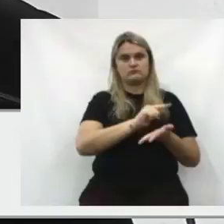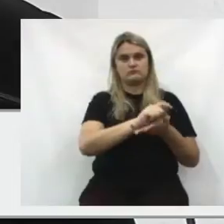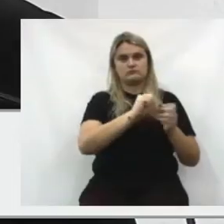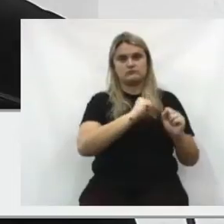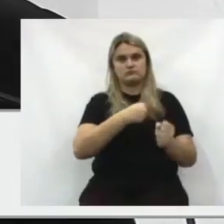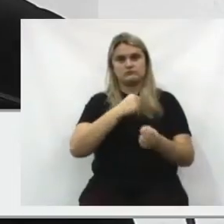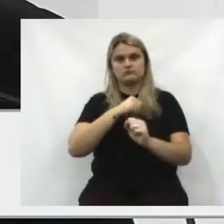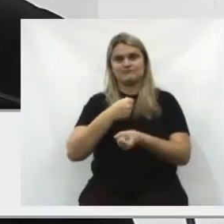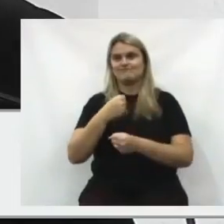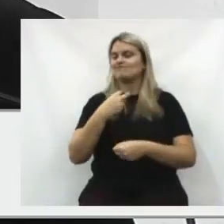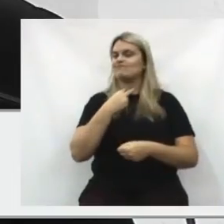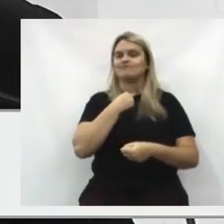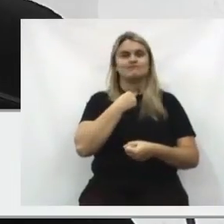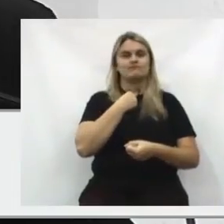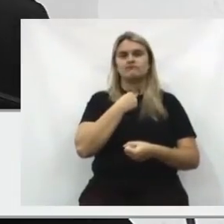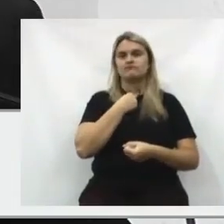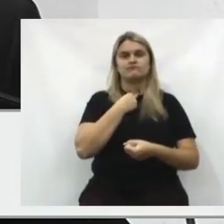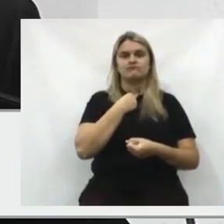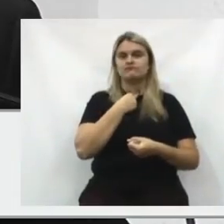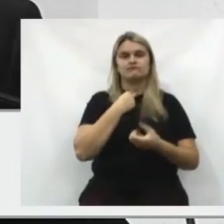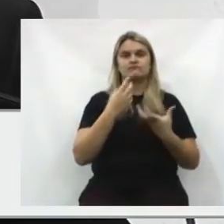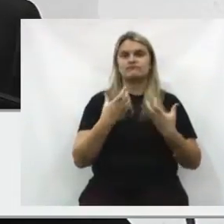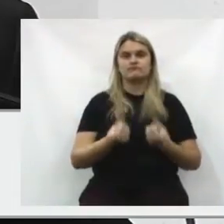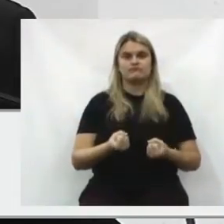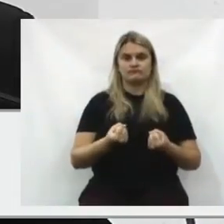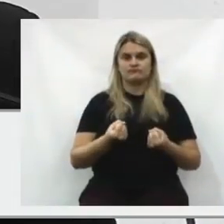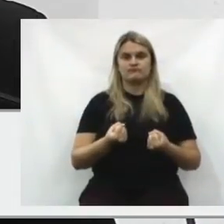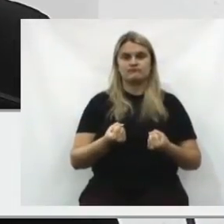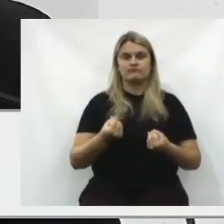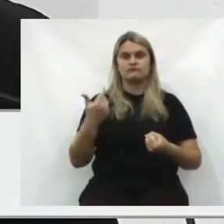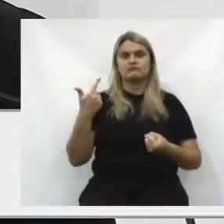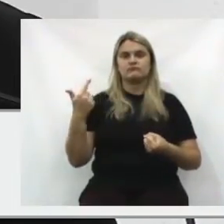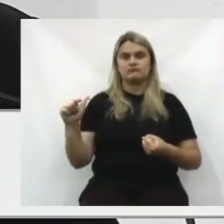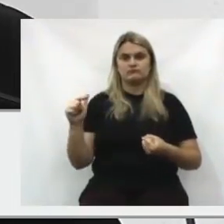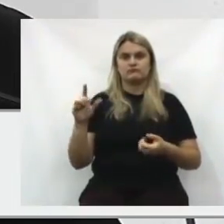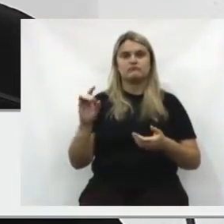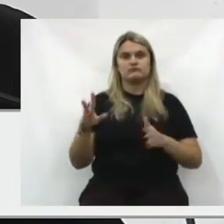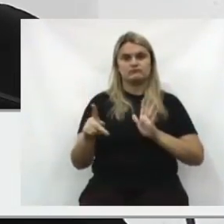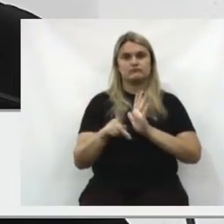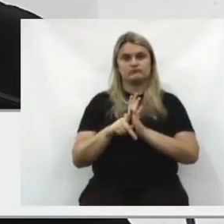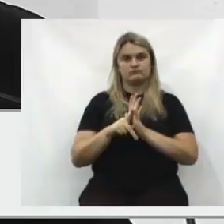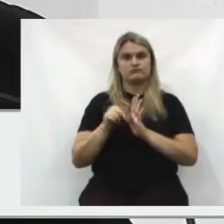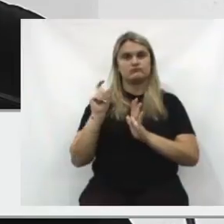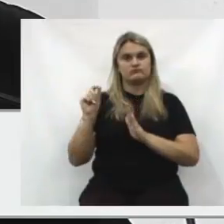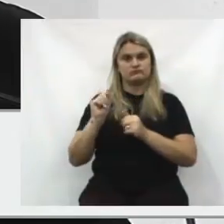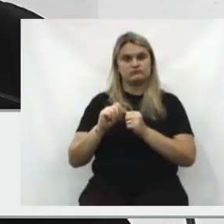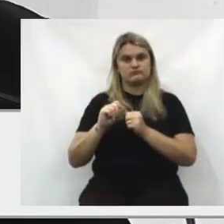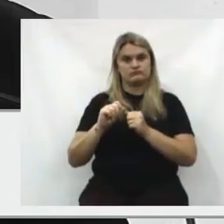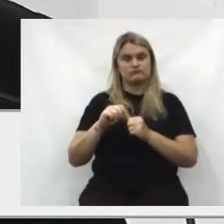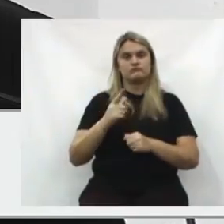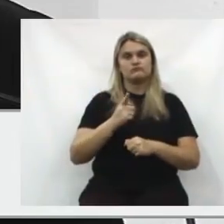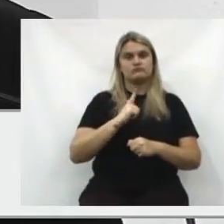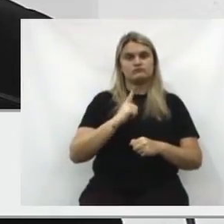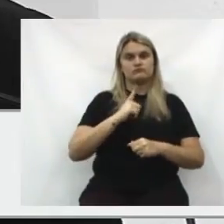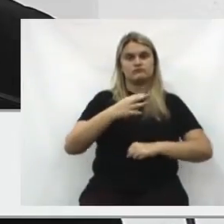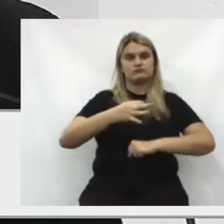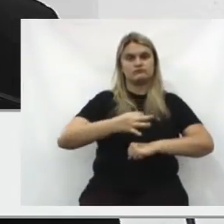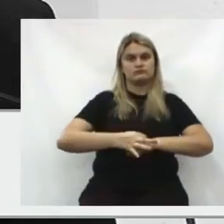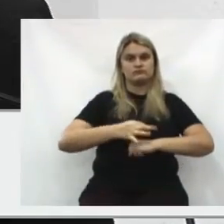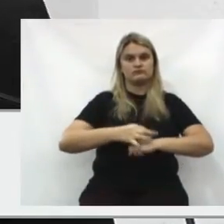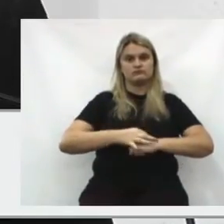delas nos serviços gerais. Não podem assumir nenhuma função, outra a não ser essas que elas já